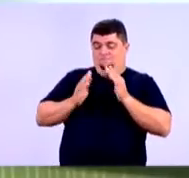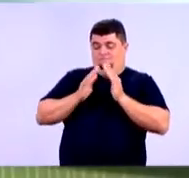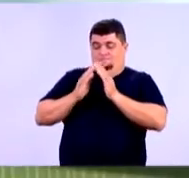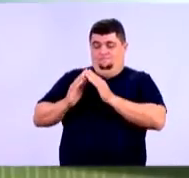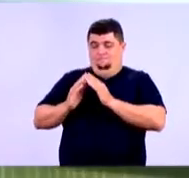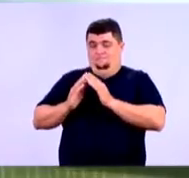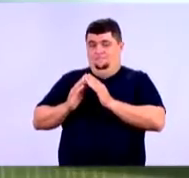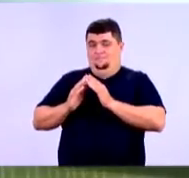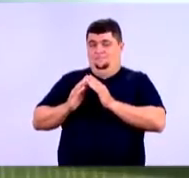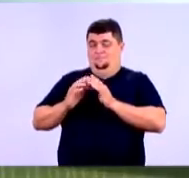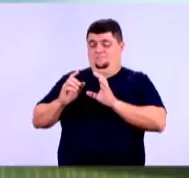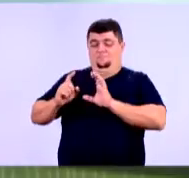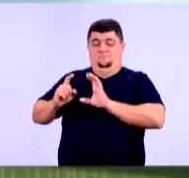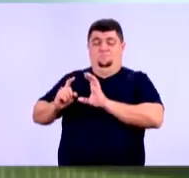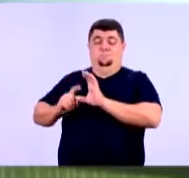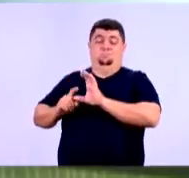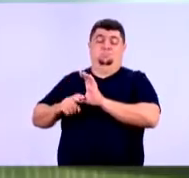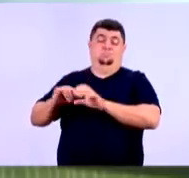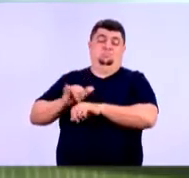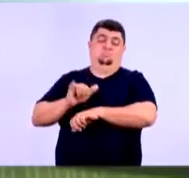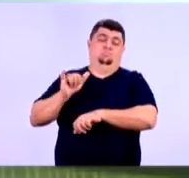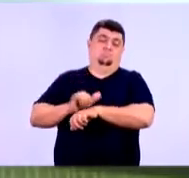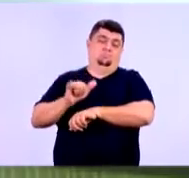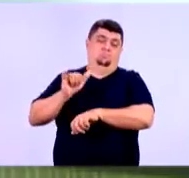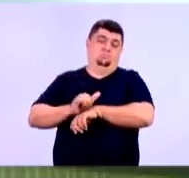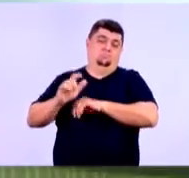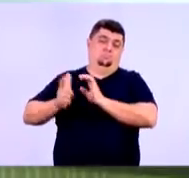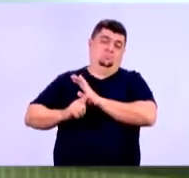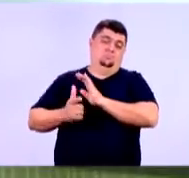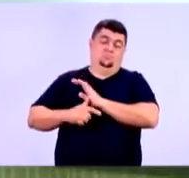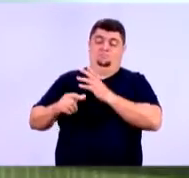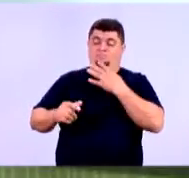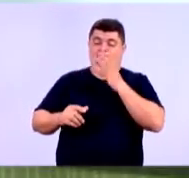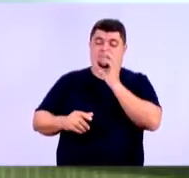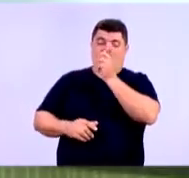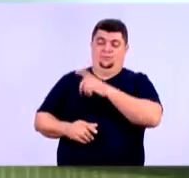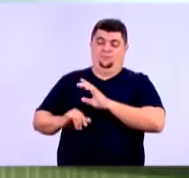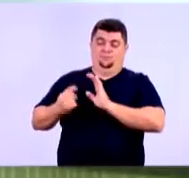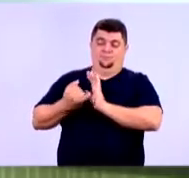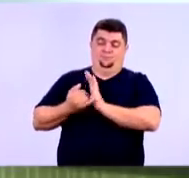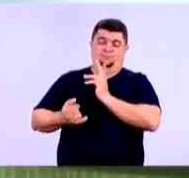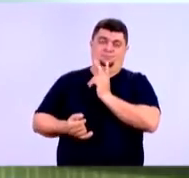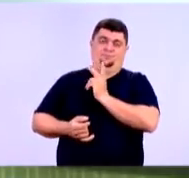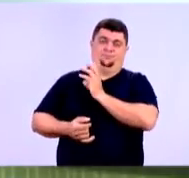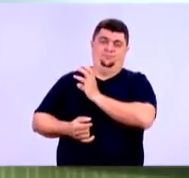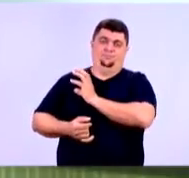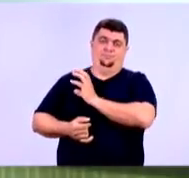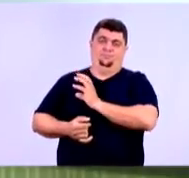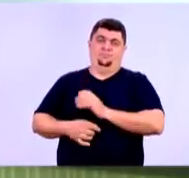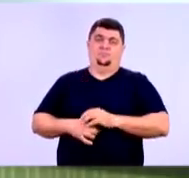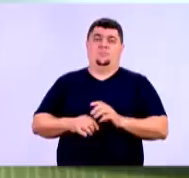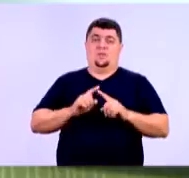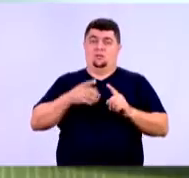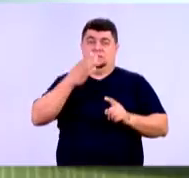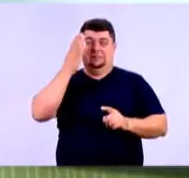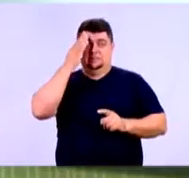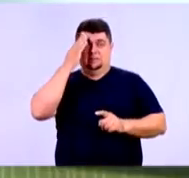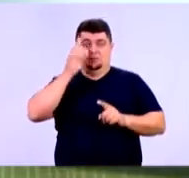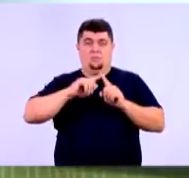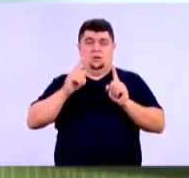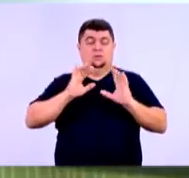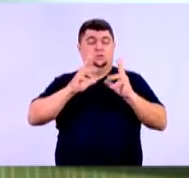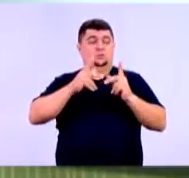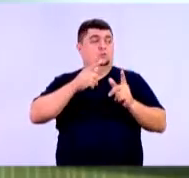é o maior nó cego. Compra a prazo, não paga, conheço bem. Você sabe disso, mas às vezes nem todo